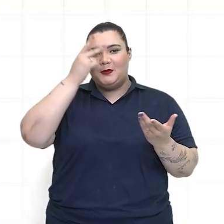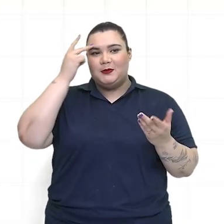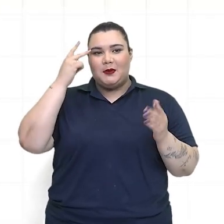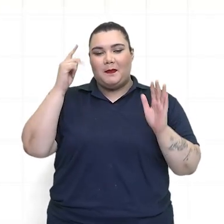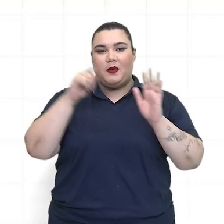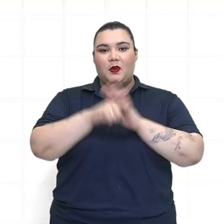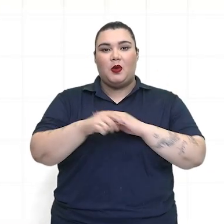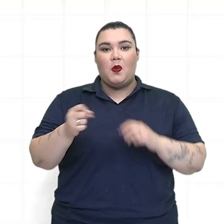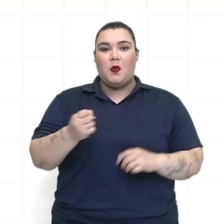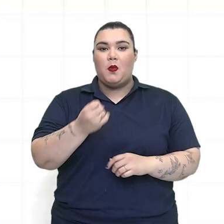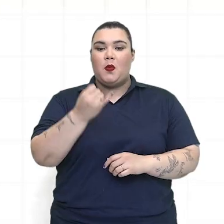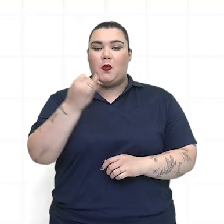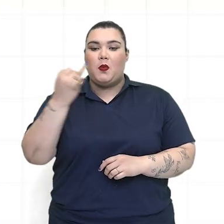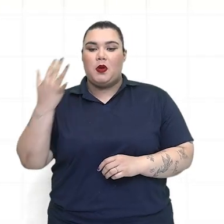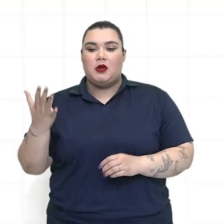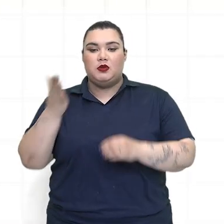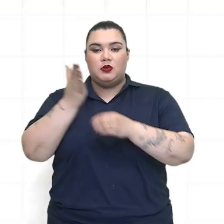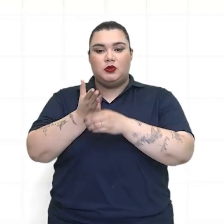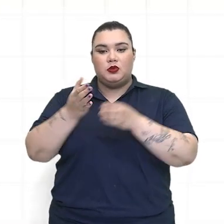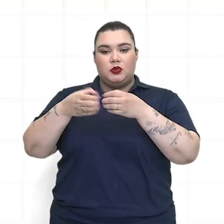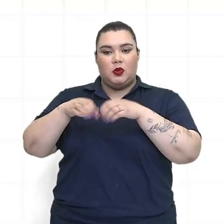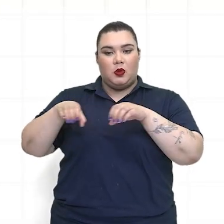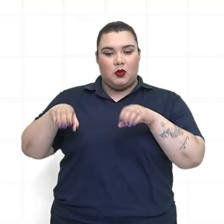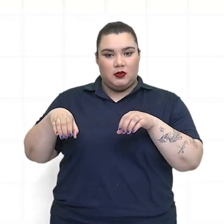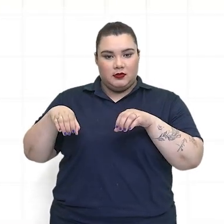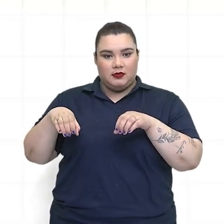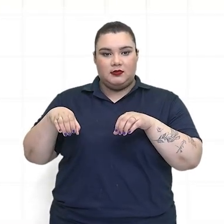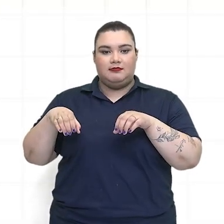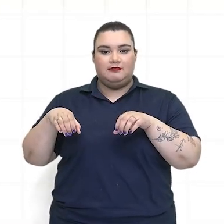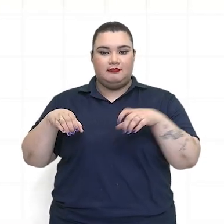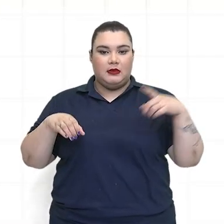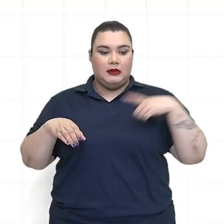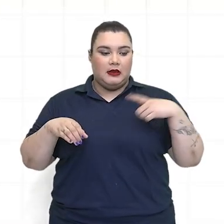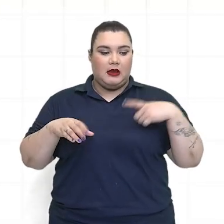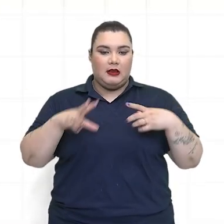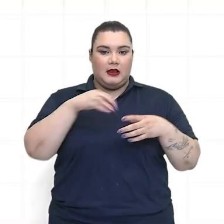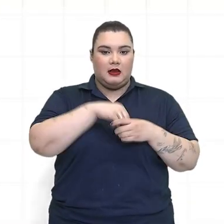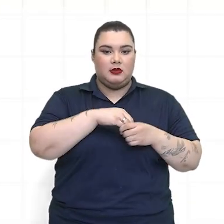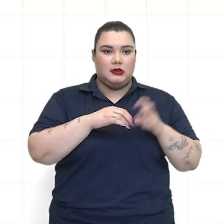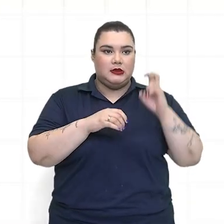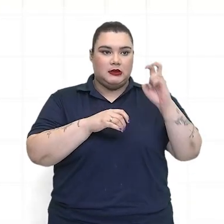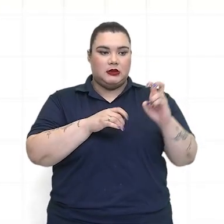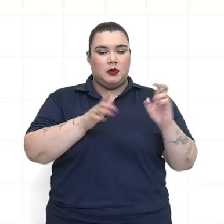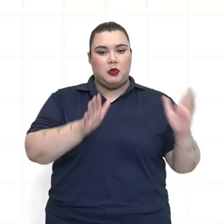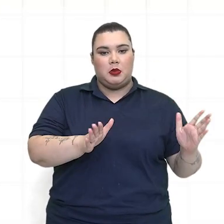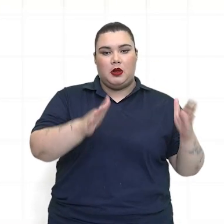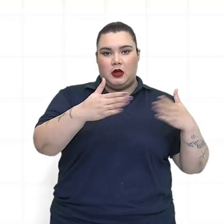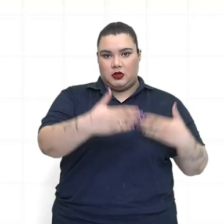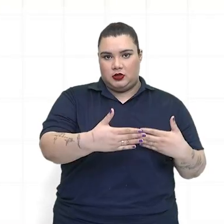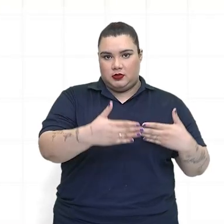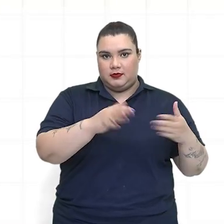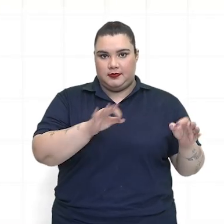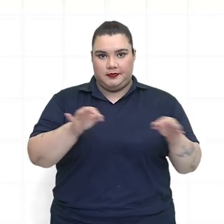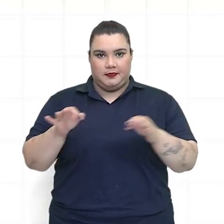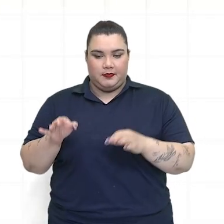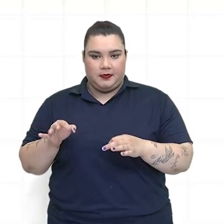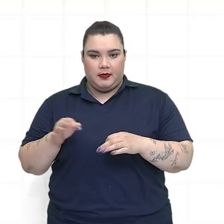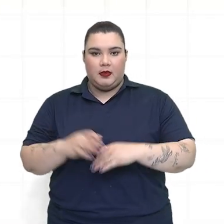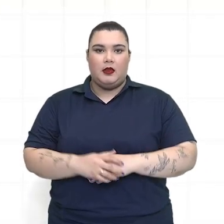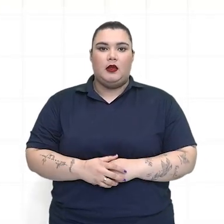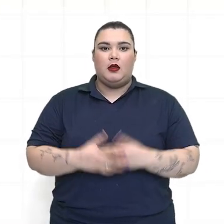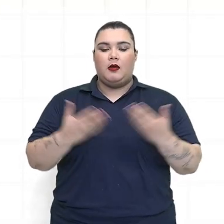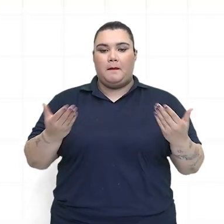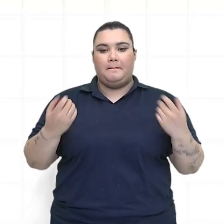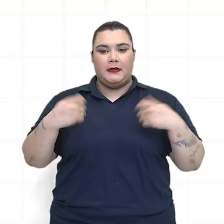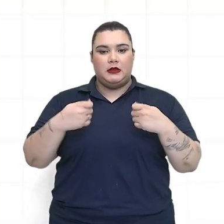saber quantos ovos, né, nós vamos ter em 5 caixas. Então a